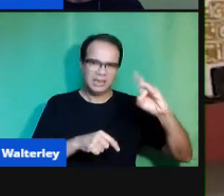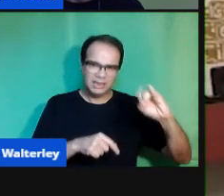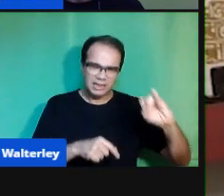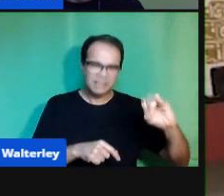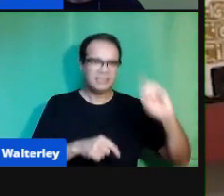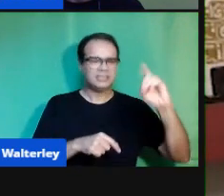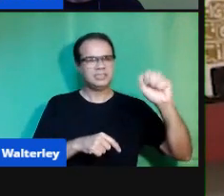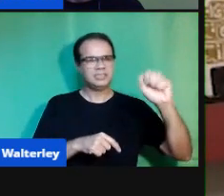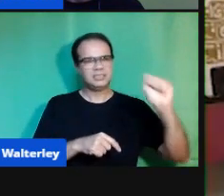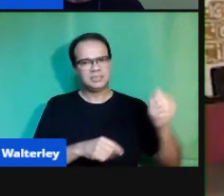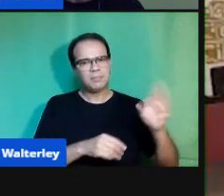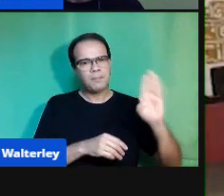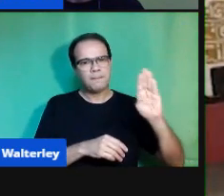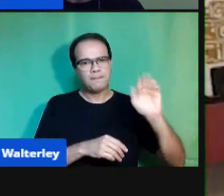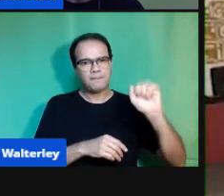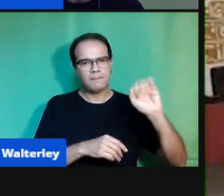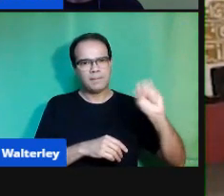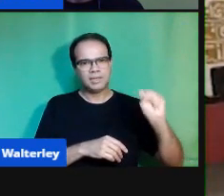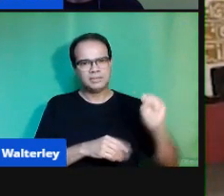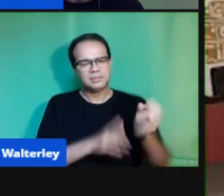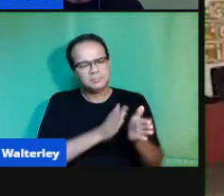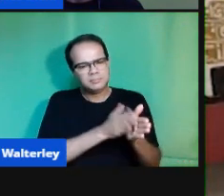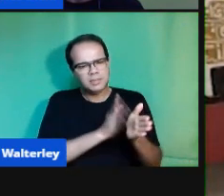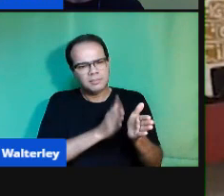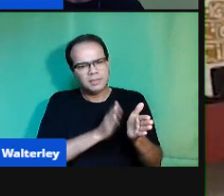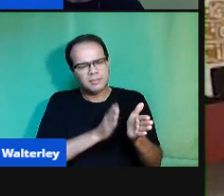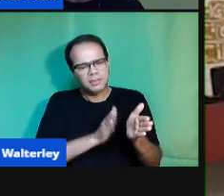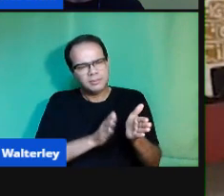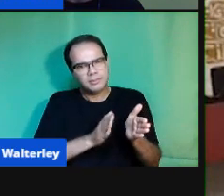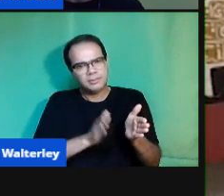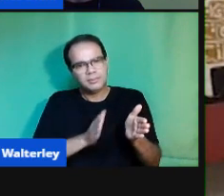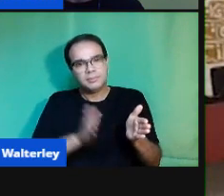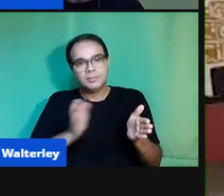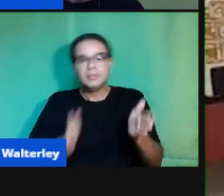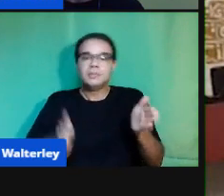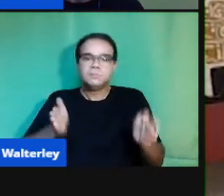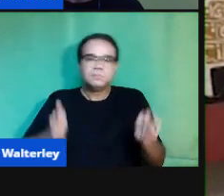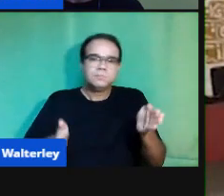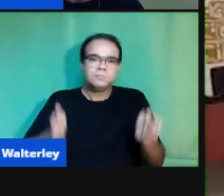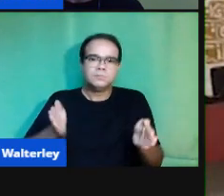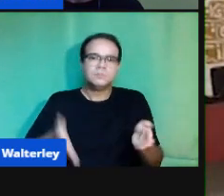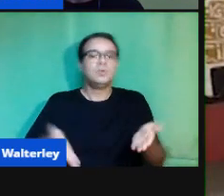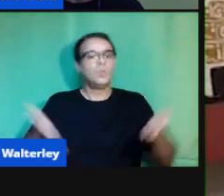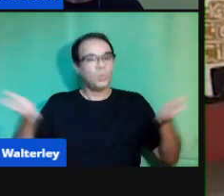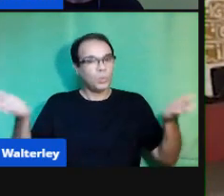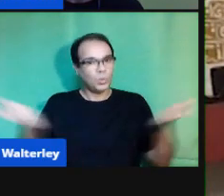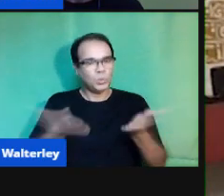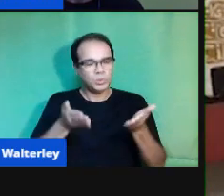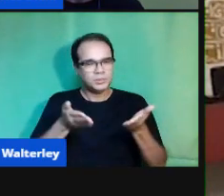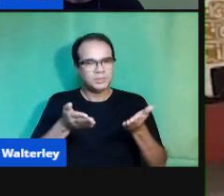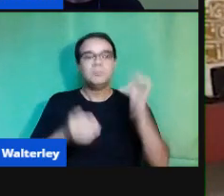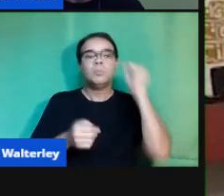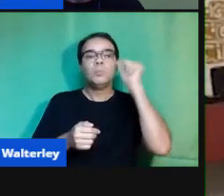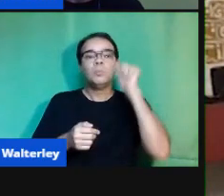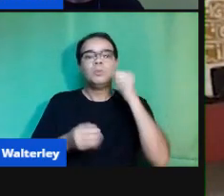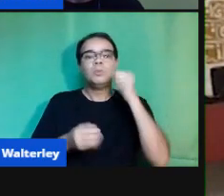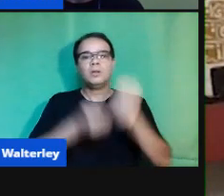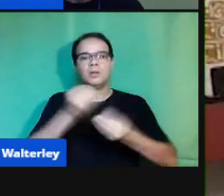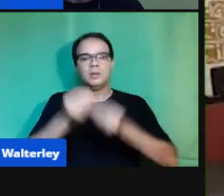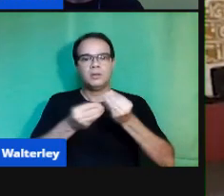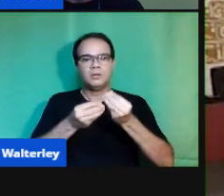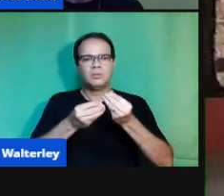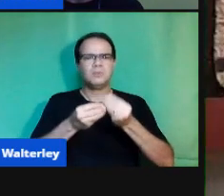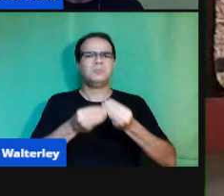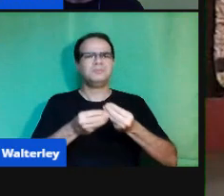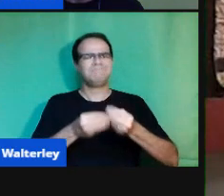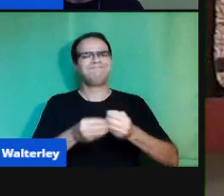mesmo, como as artistas eram submetidas, e até hoje a mulher é submetida a grandes